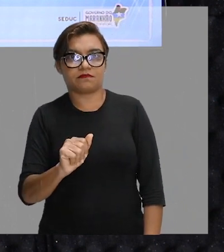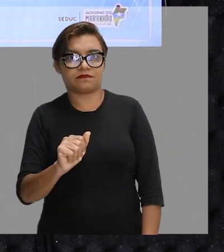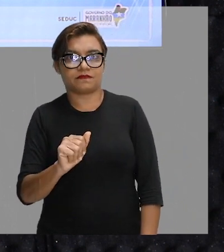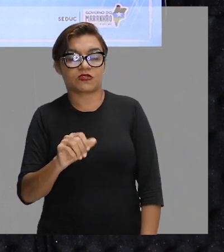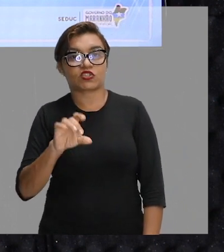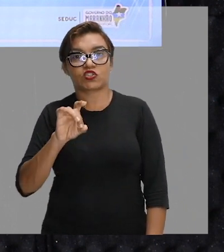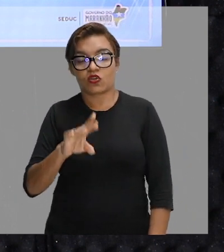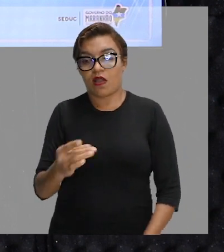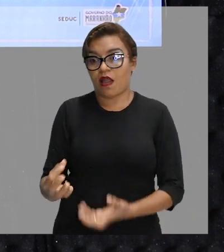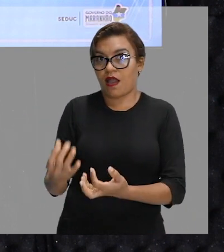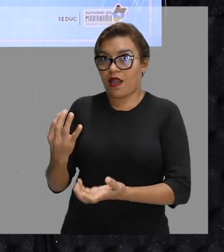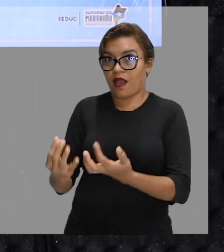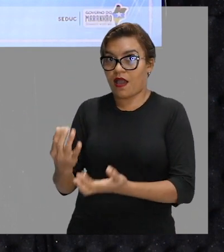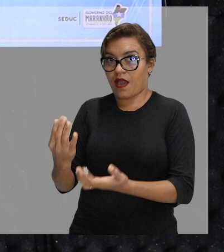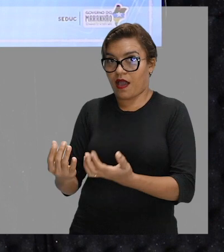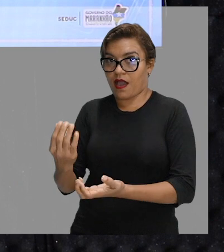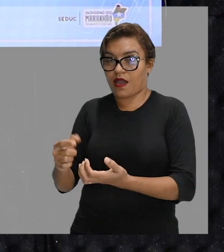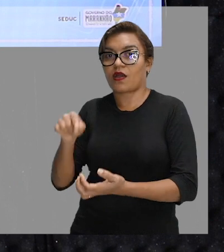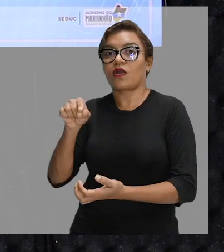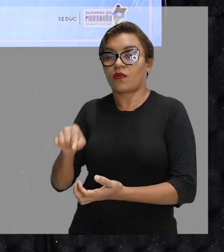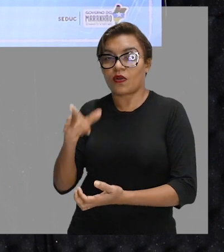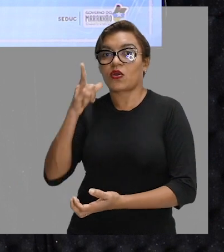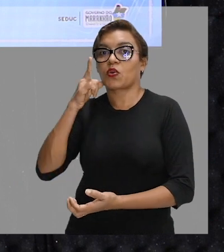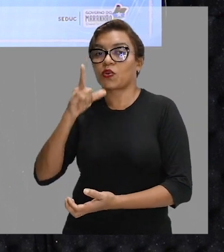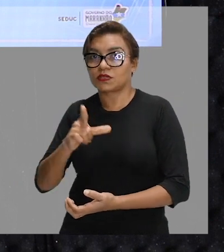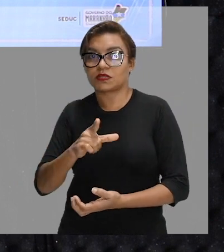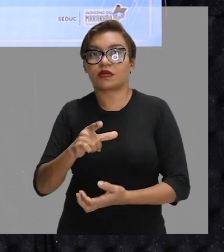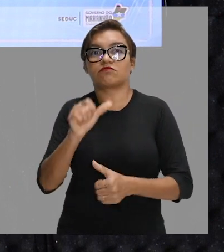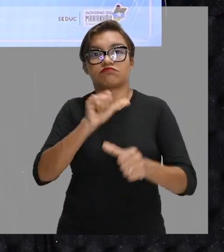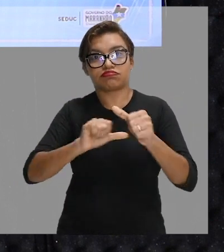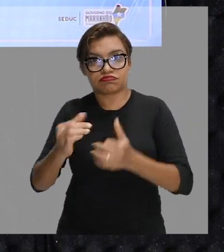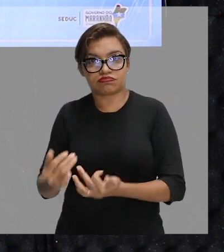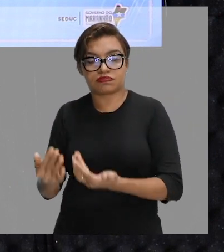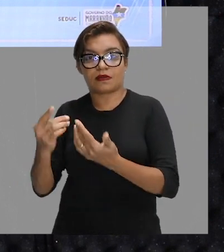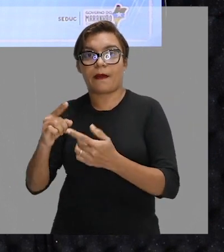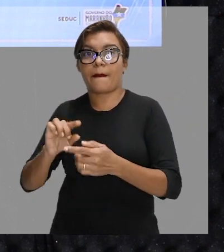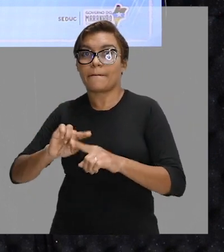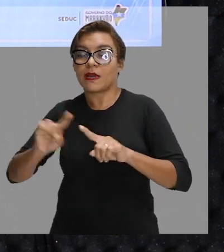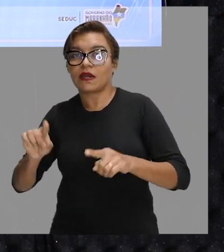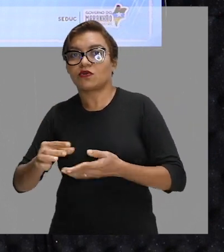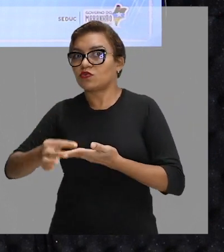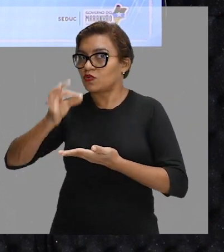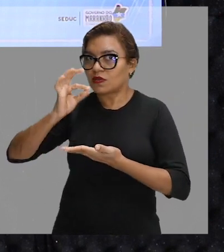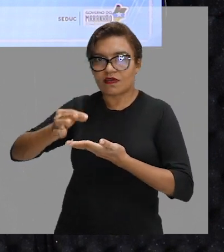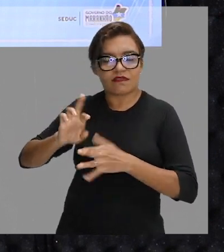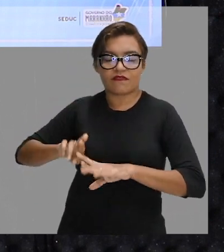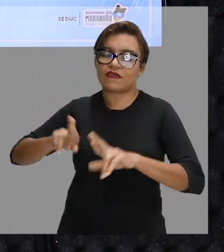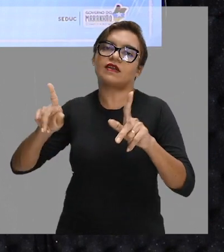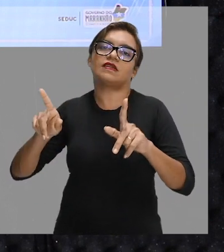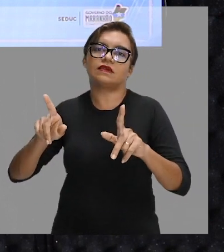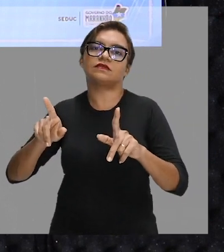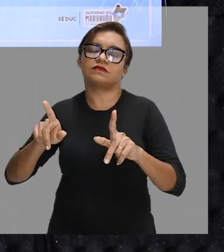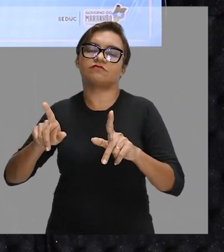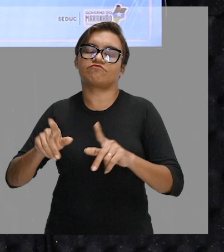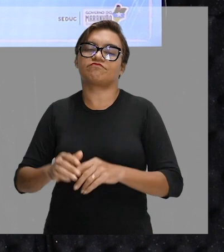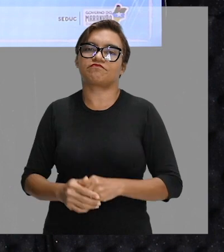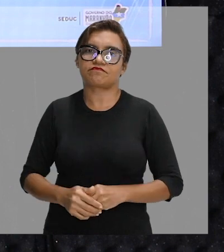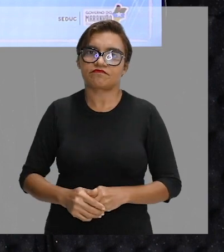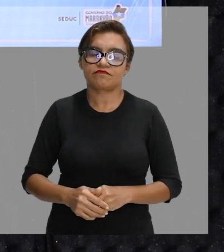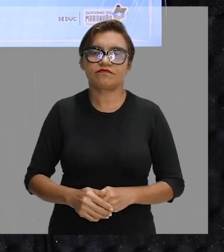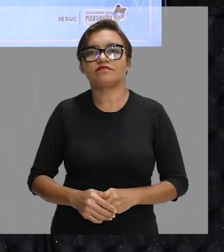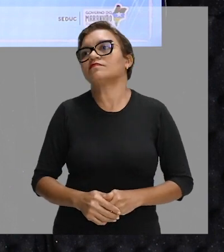não, porque o aquecimento está sendo no recipiente que tem a água e não no recipiente que tem o